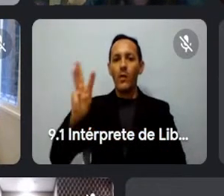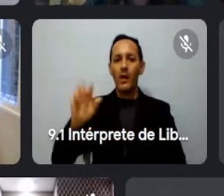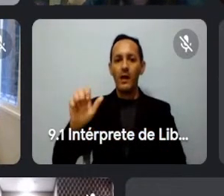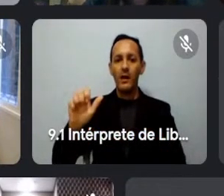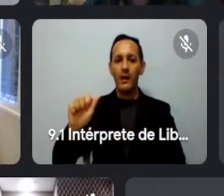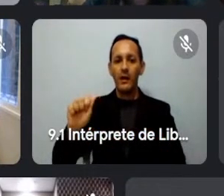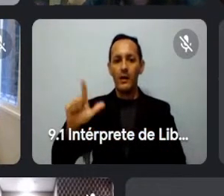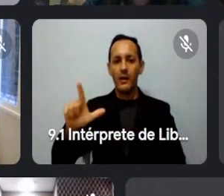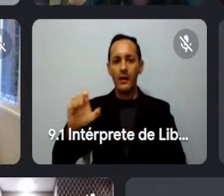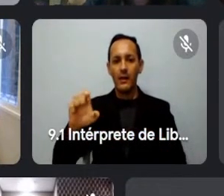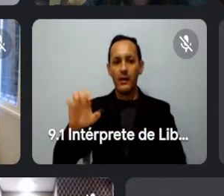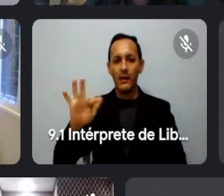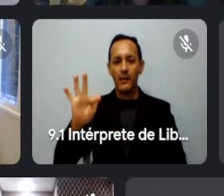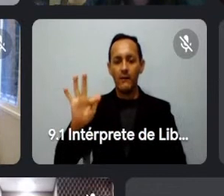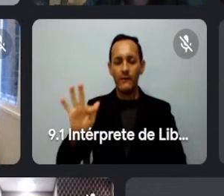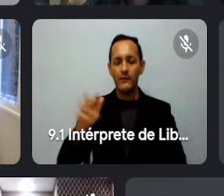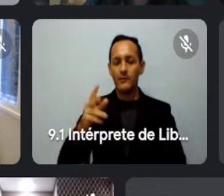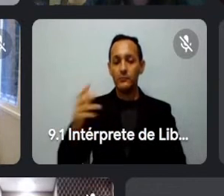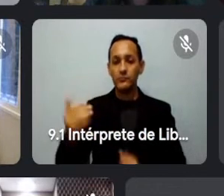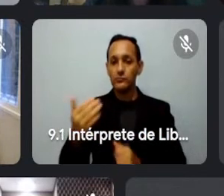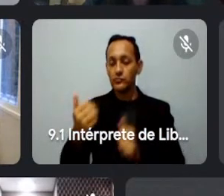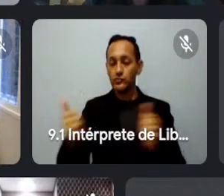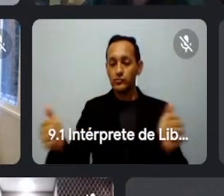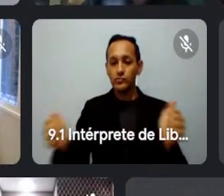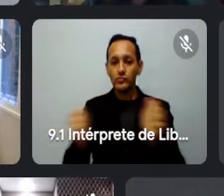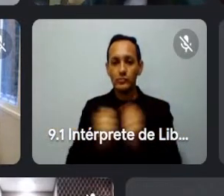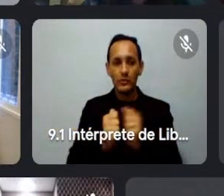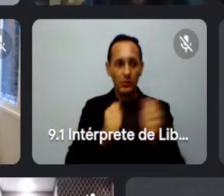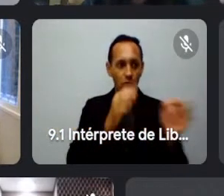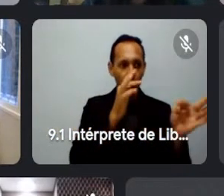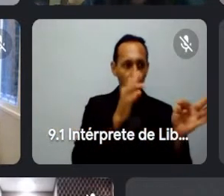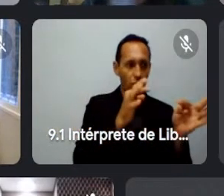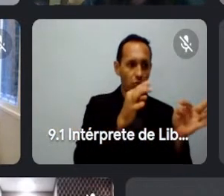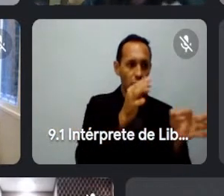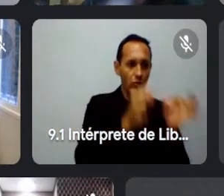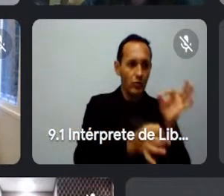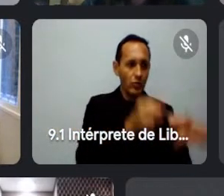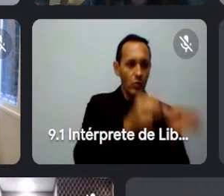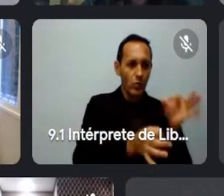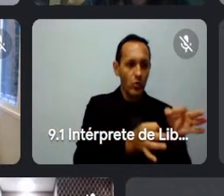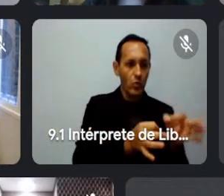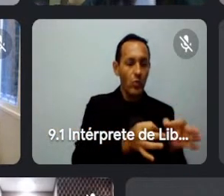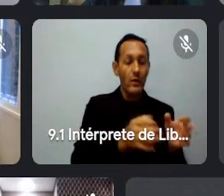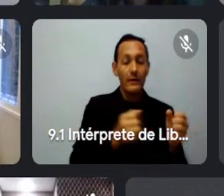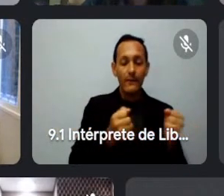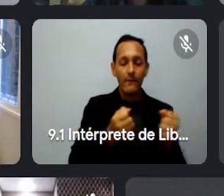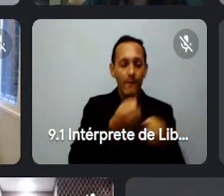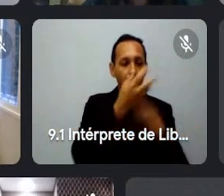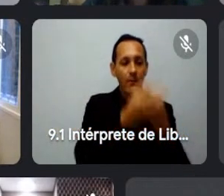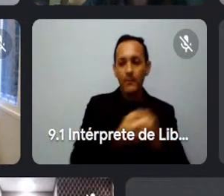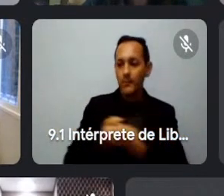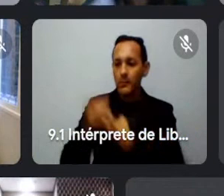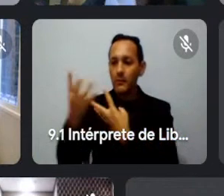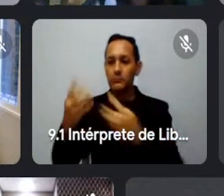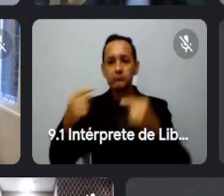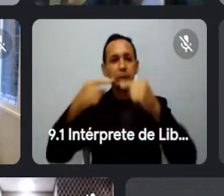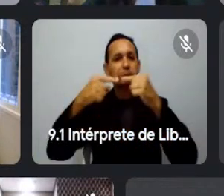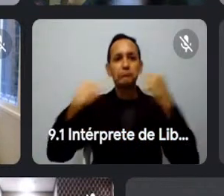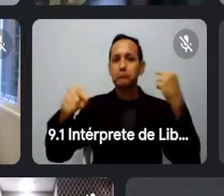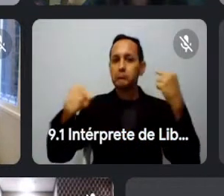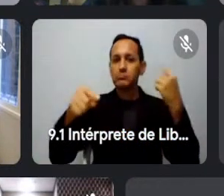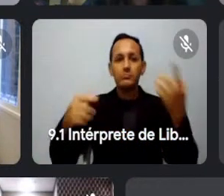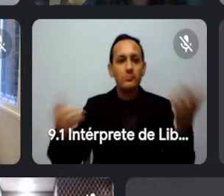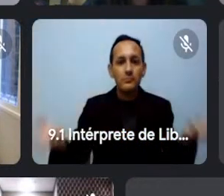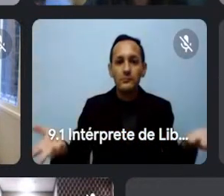pode ouvirdes vezes até já tô testemunho contraditório na declaração na declaração prestada unilateralmente